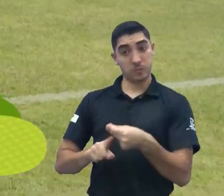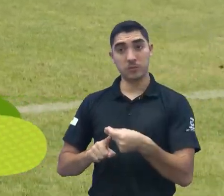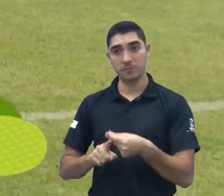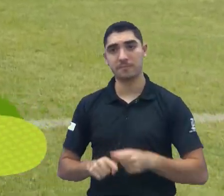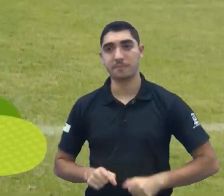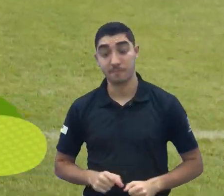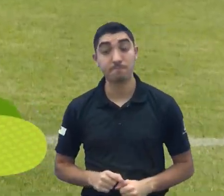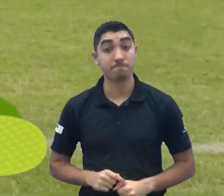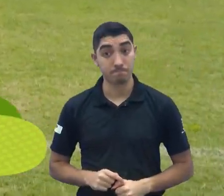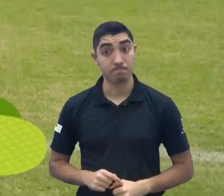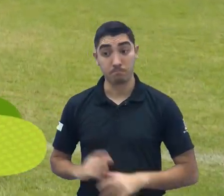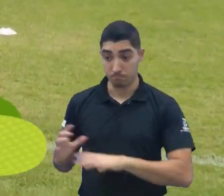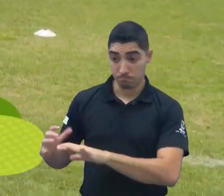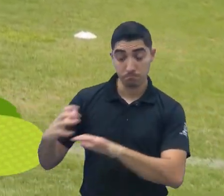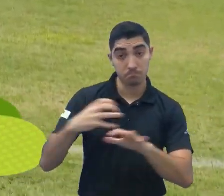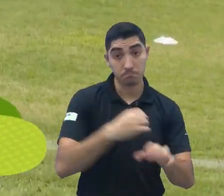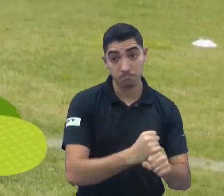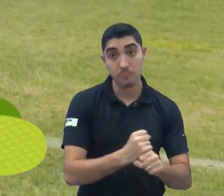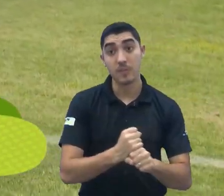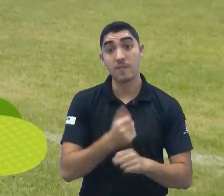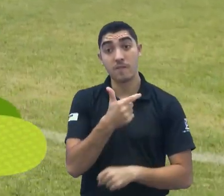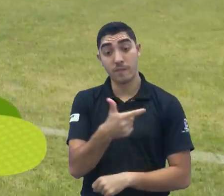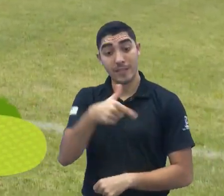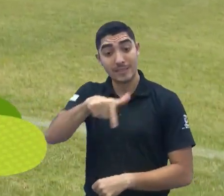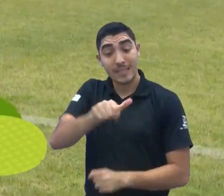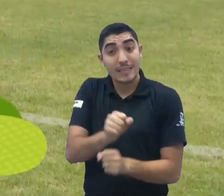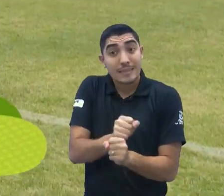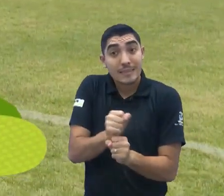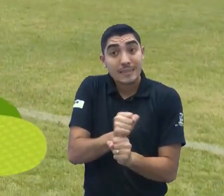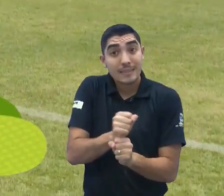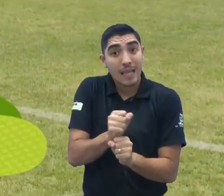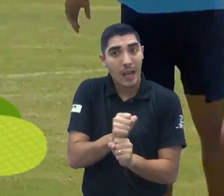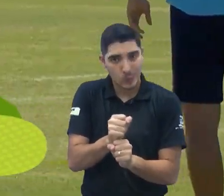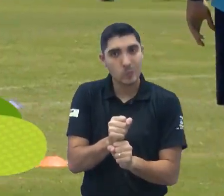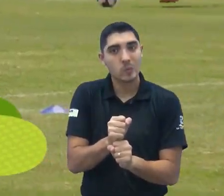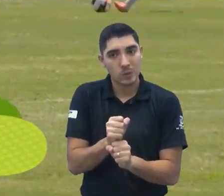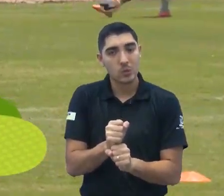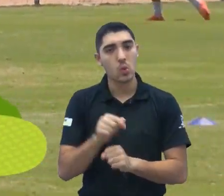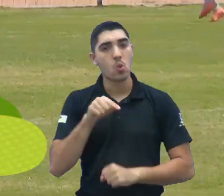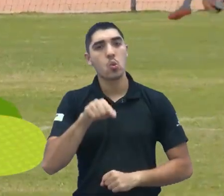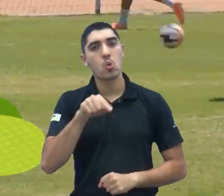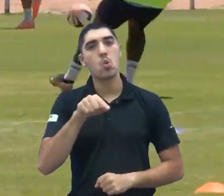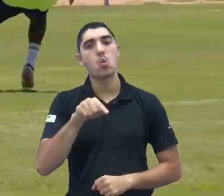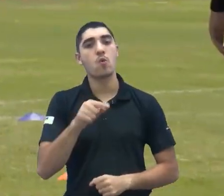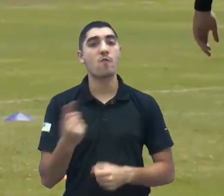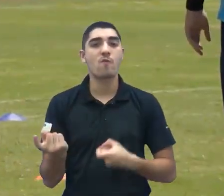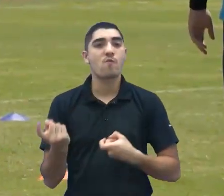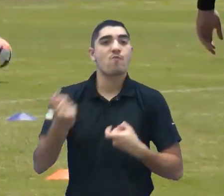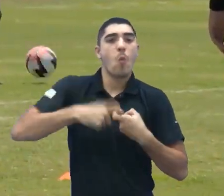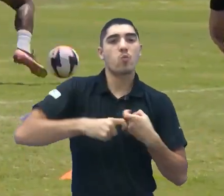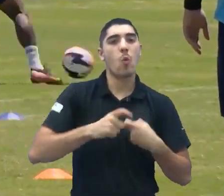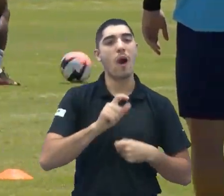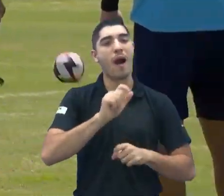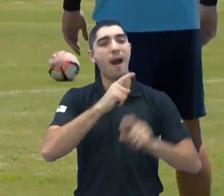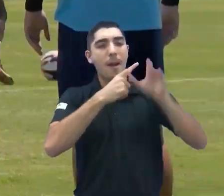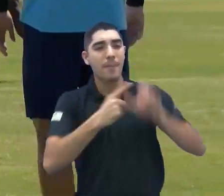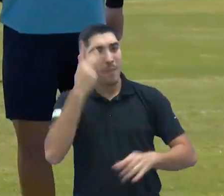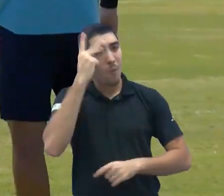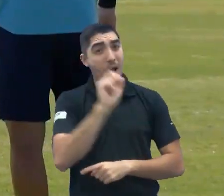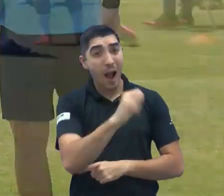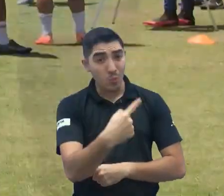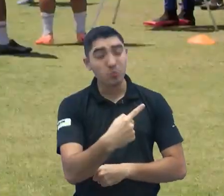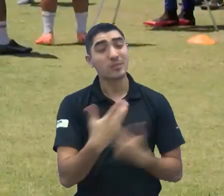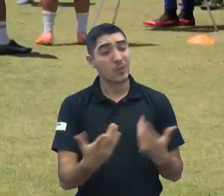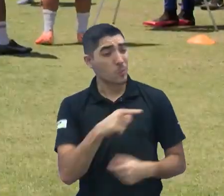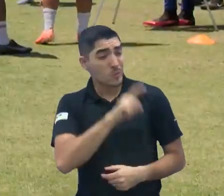Já são 27 anos fora da elite estadual. Esse elenco quer quebrar essa marca negativa